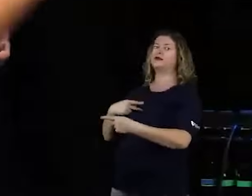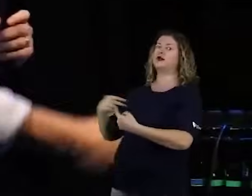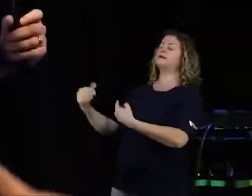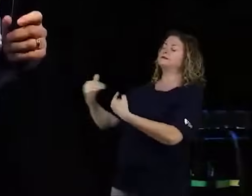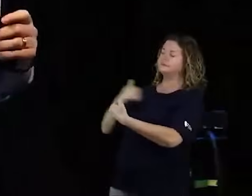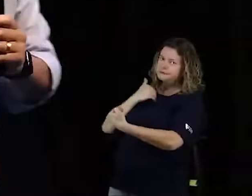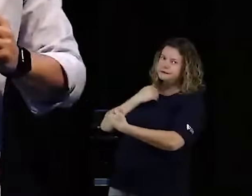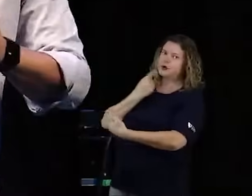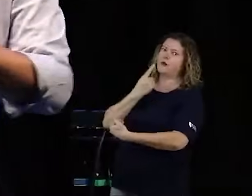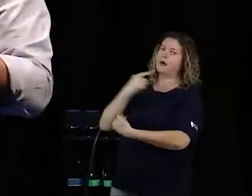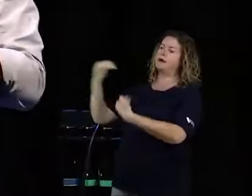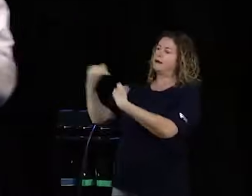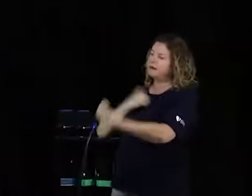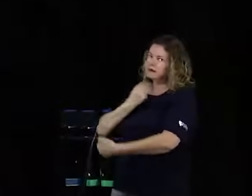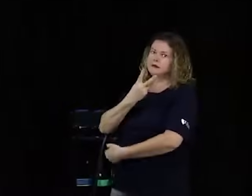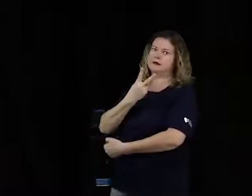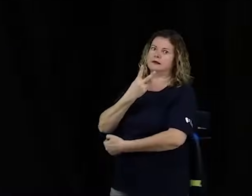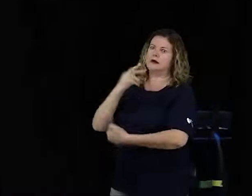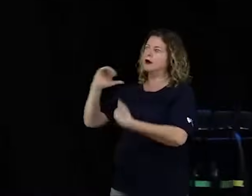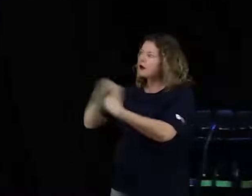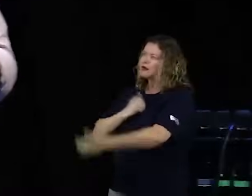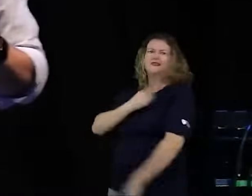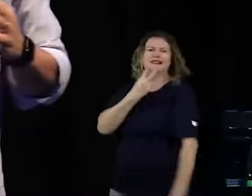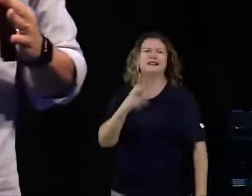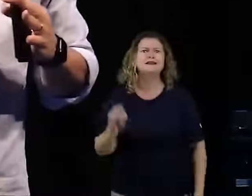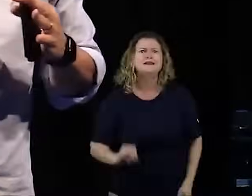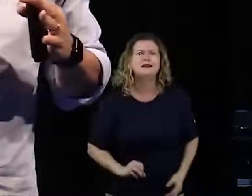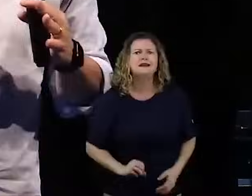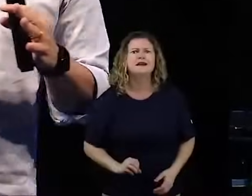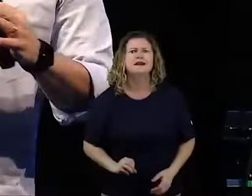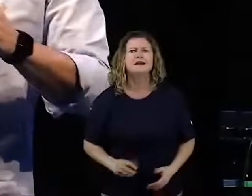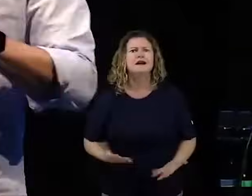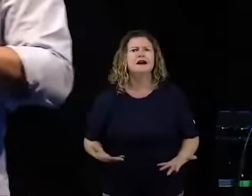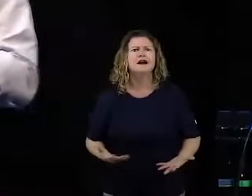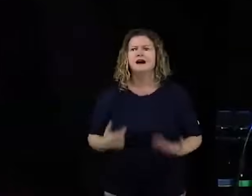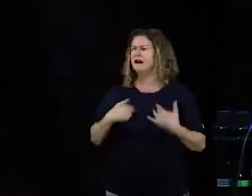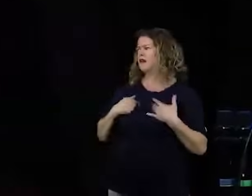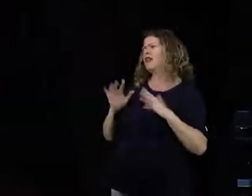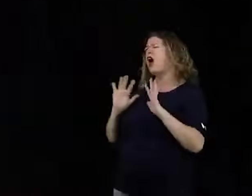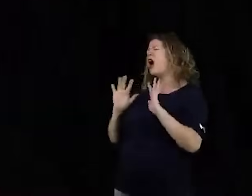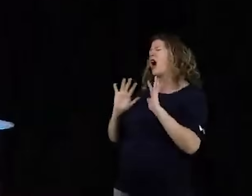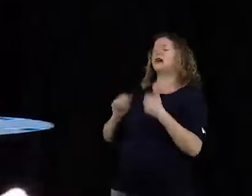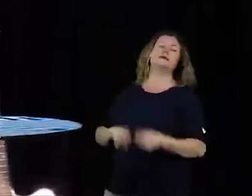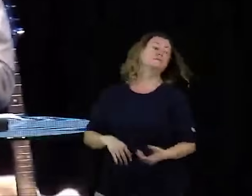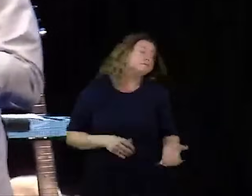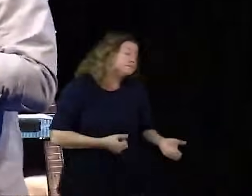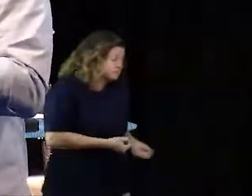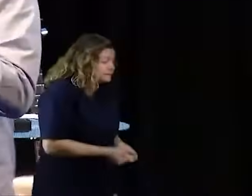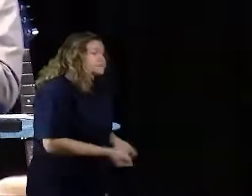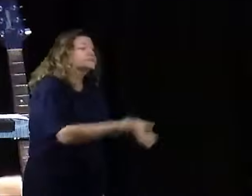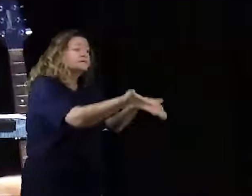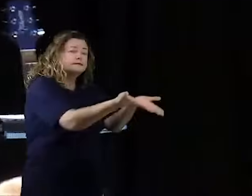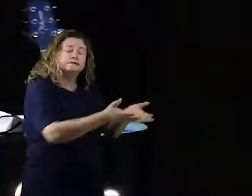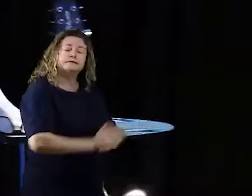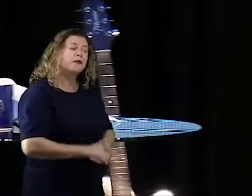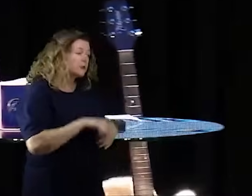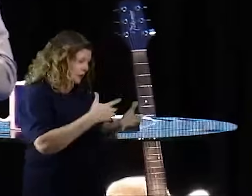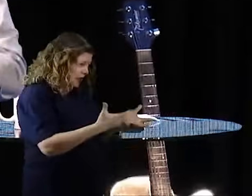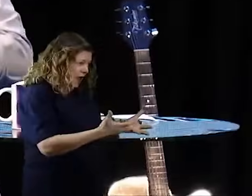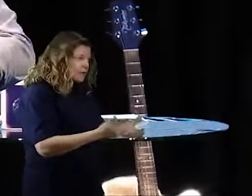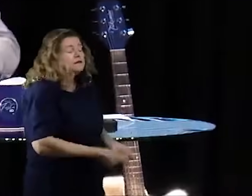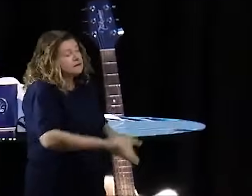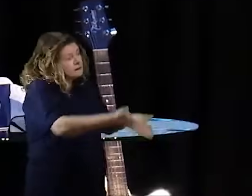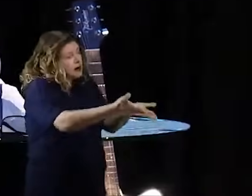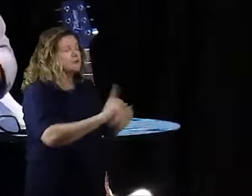300 vezes Faz assim então vai você quer fazer mas não me chame para ser conivente não vai me chamar para fazer o